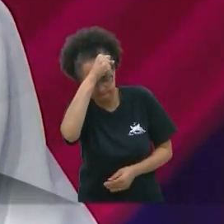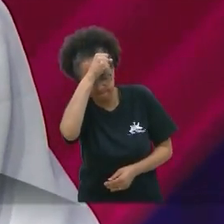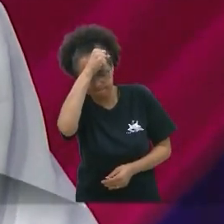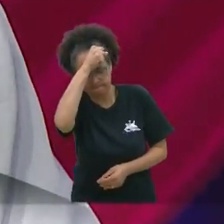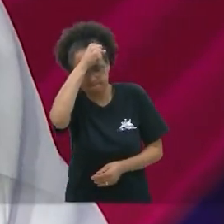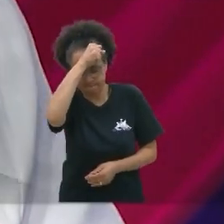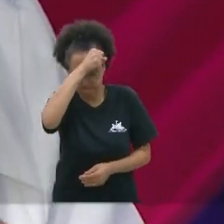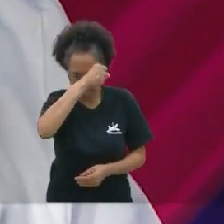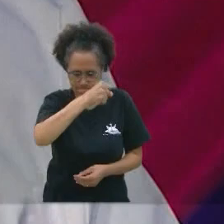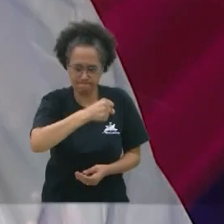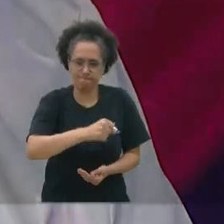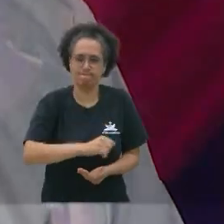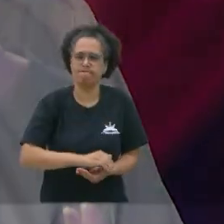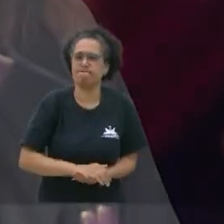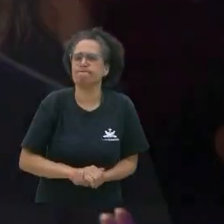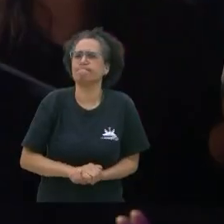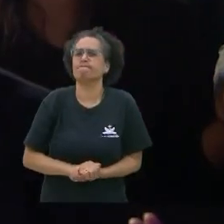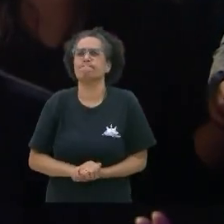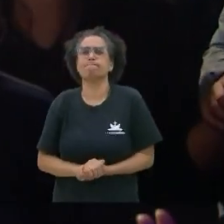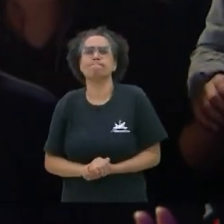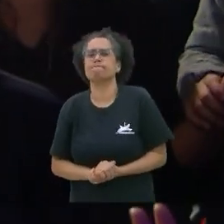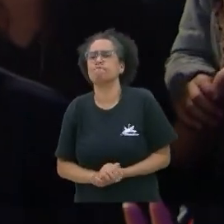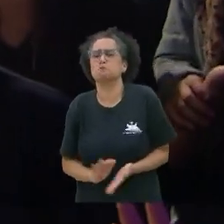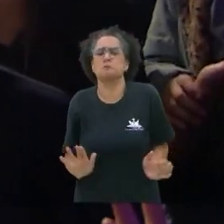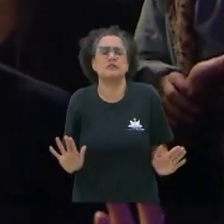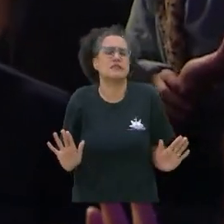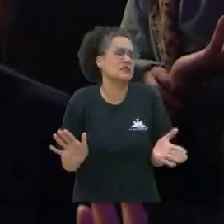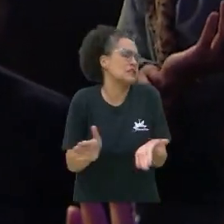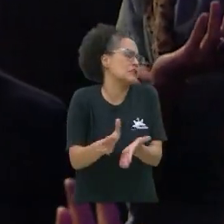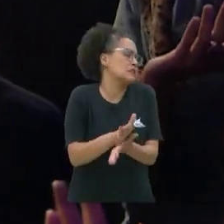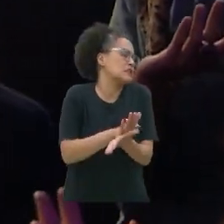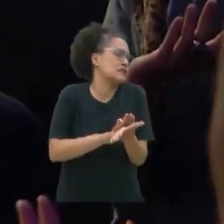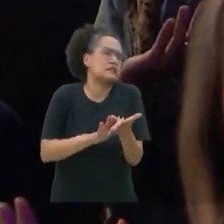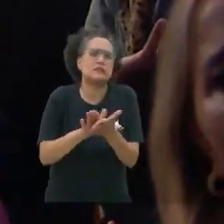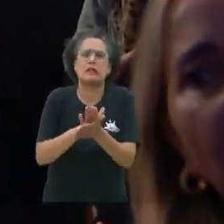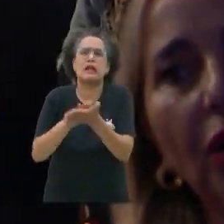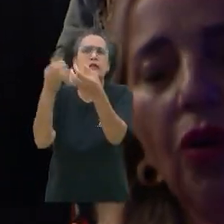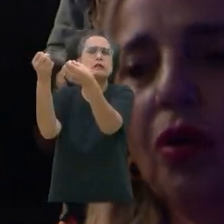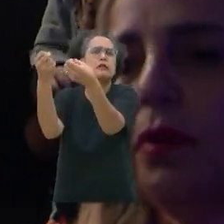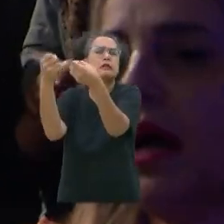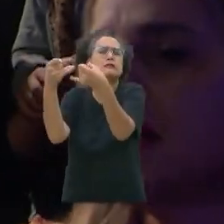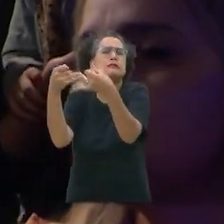compreendeu sem nenhuma explicação, sem